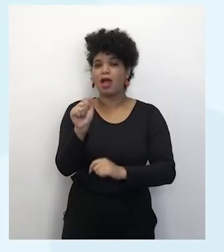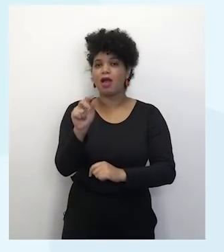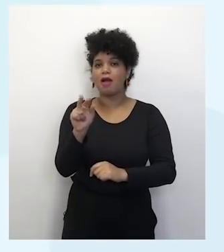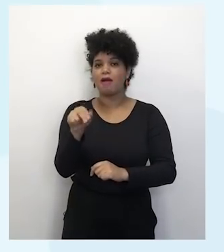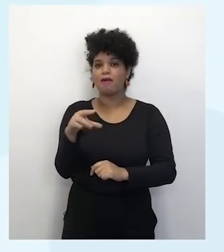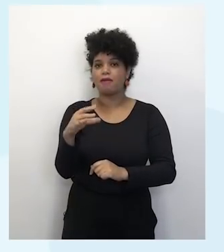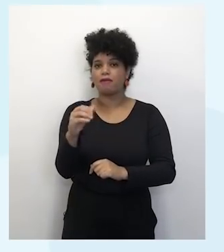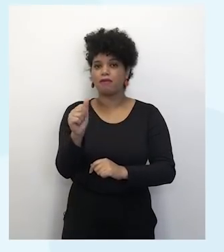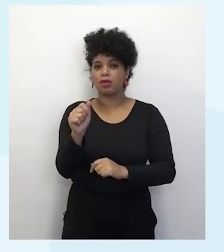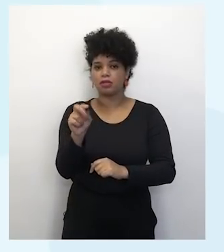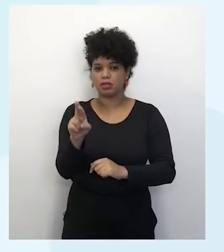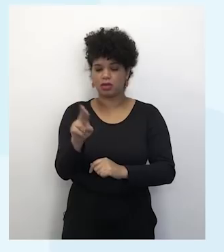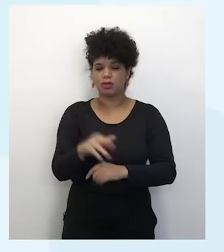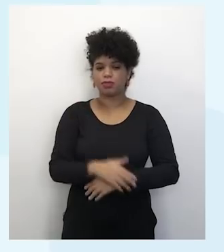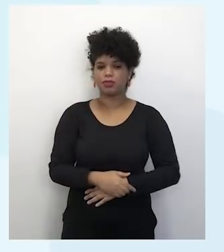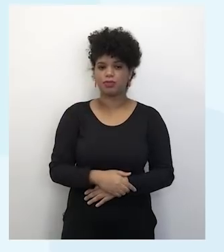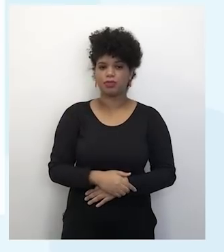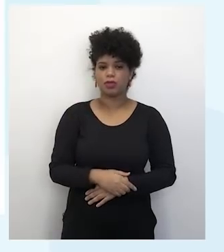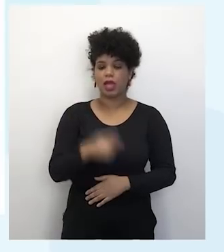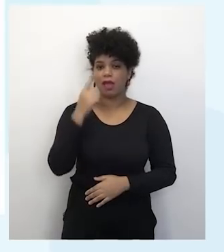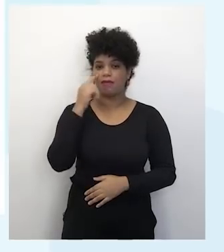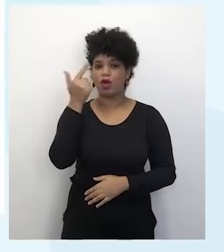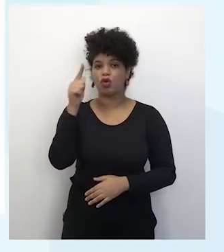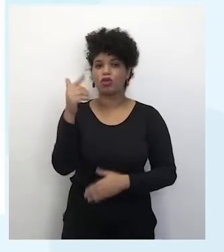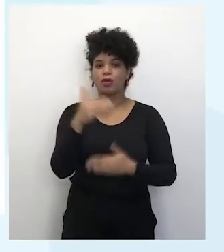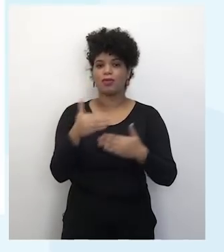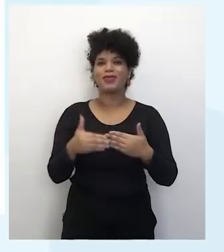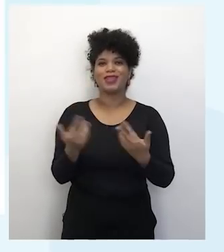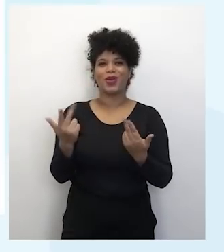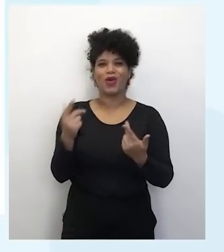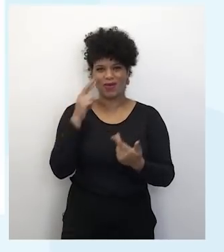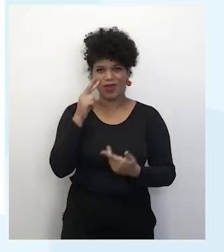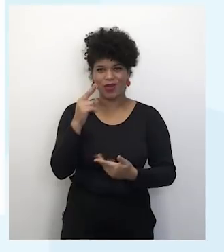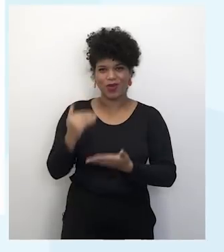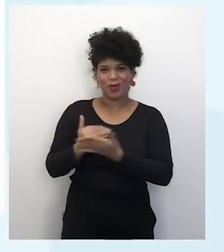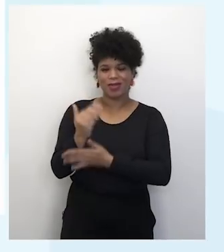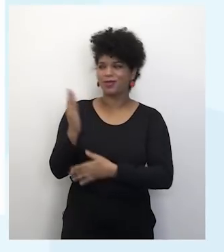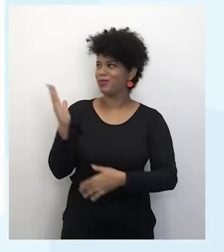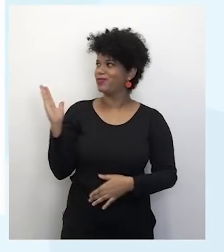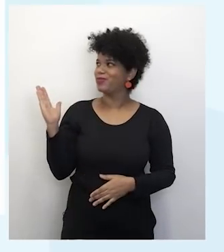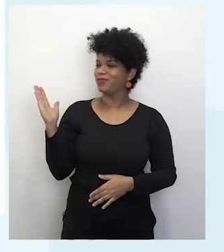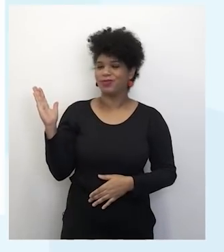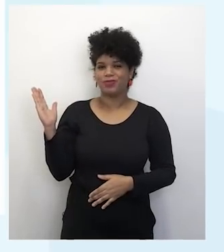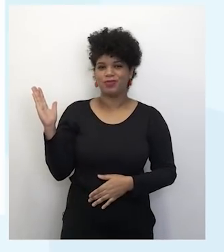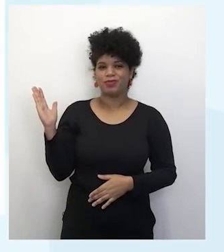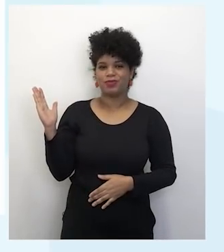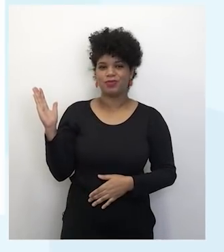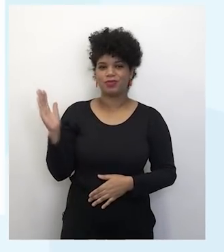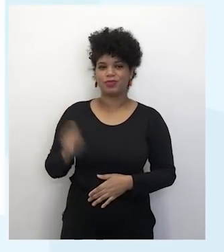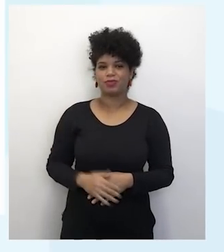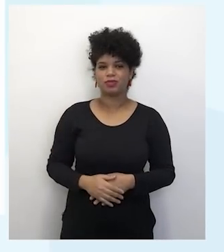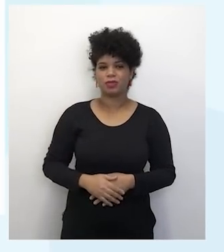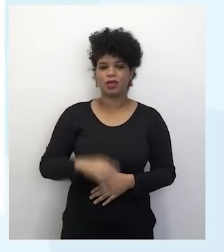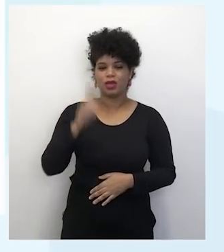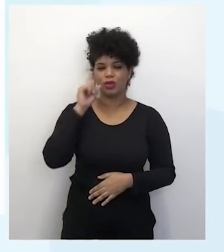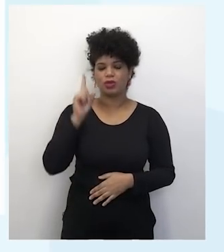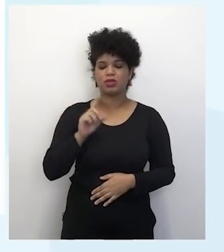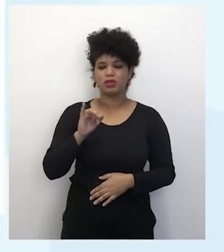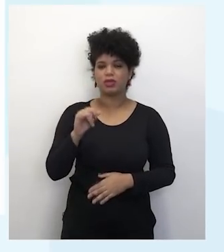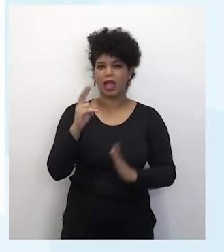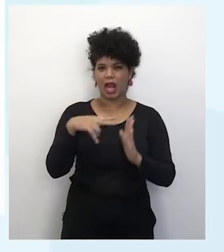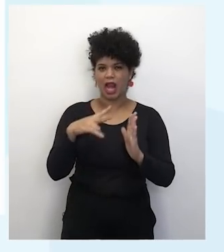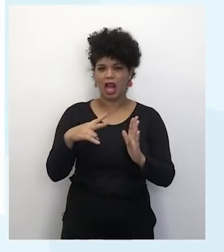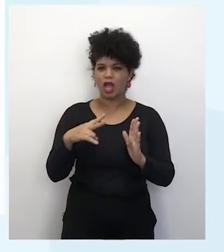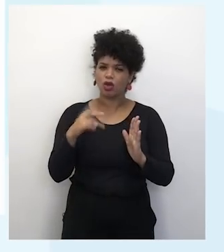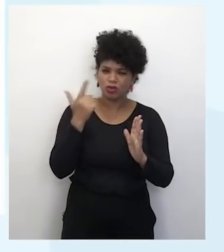vai aparecer, ó, essa página aqui que a gente começou. Então, percebam, não sei se vocês conseguem ler